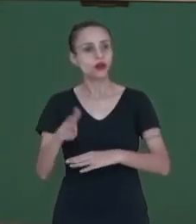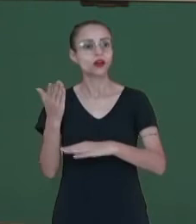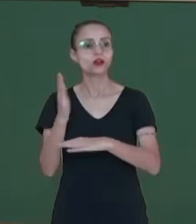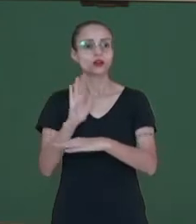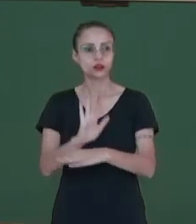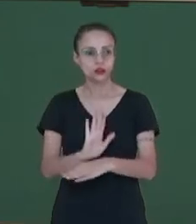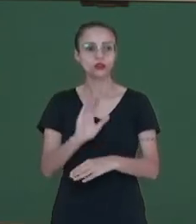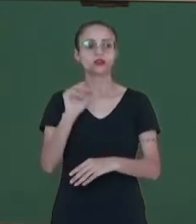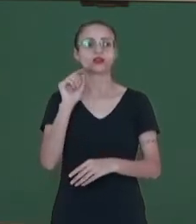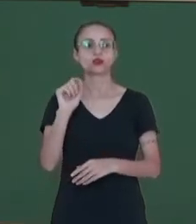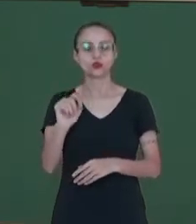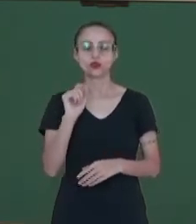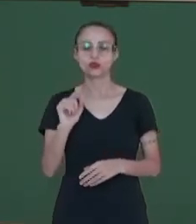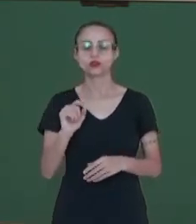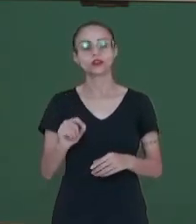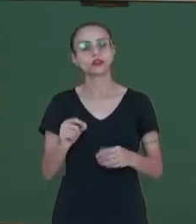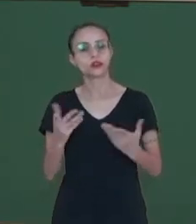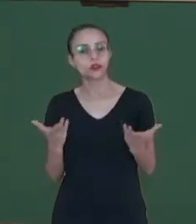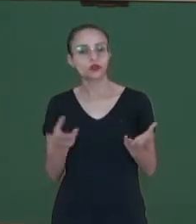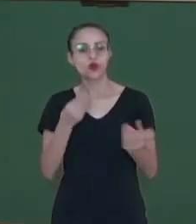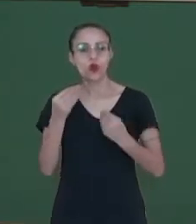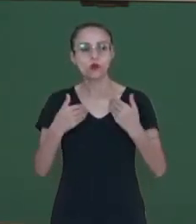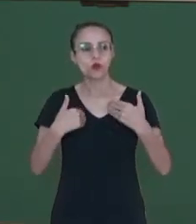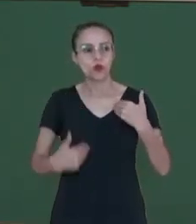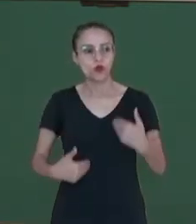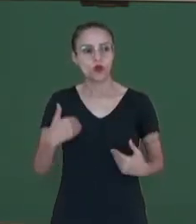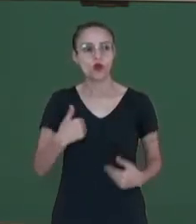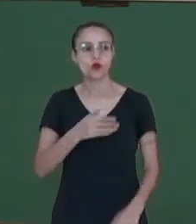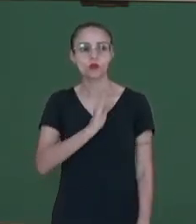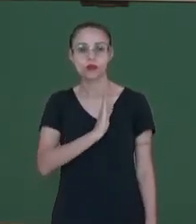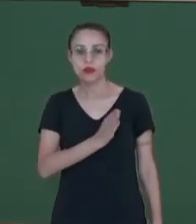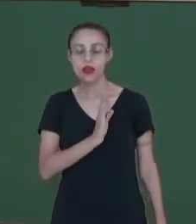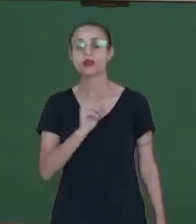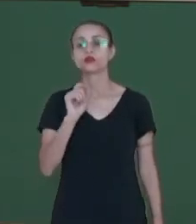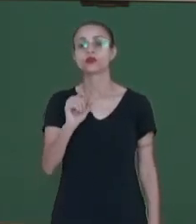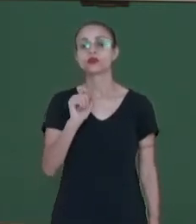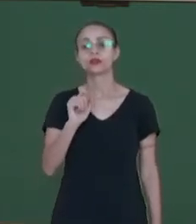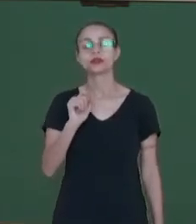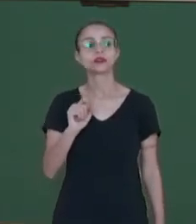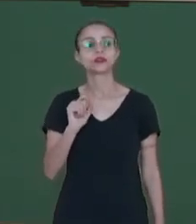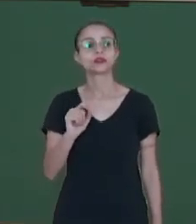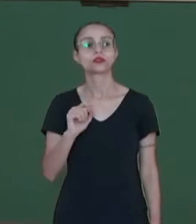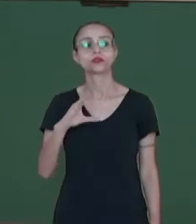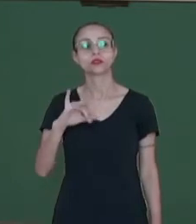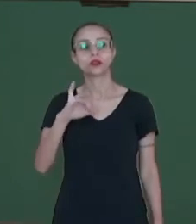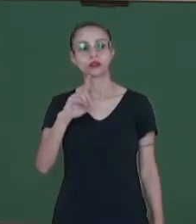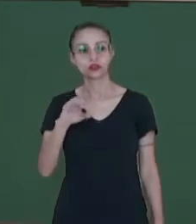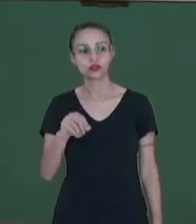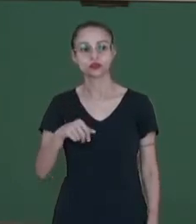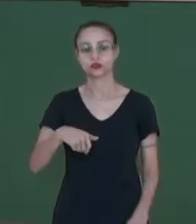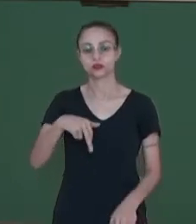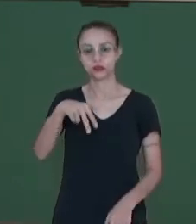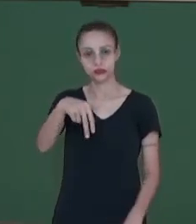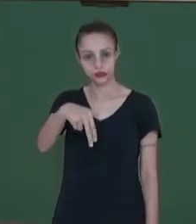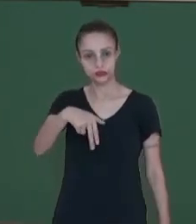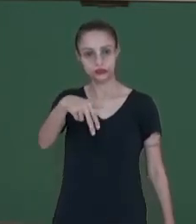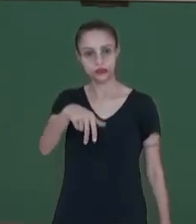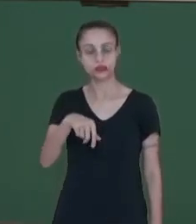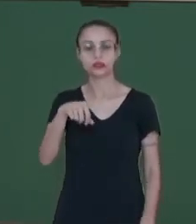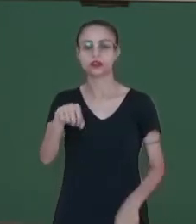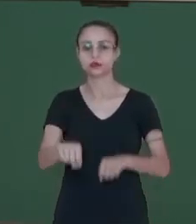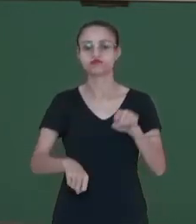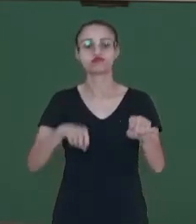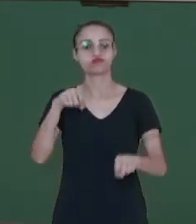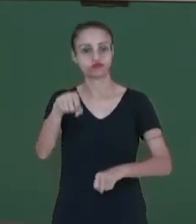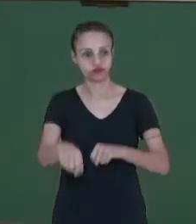auxilia elas nessas aptidões físicas, né? Cardio. Então, qual é o aparelho que ajuda a fazer cardio? A esteira, a bicicleta